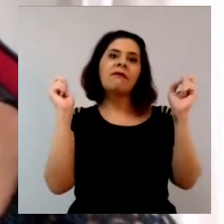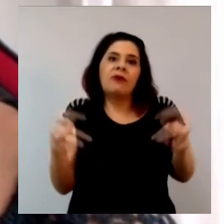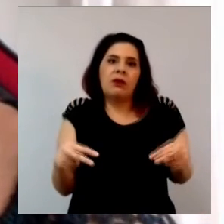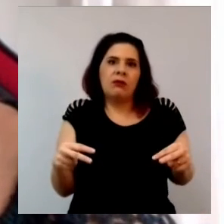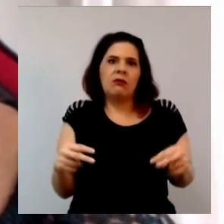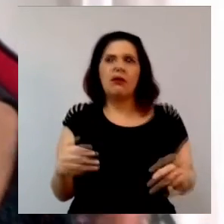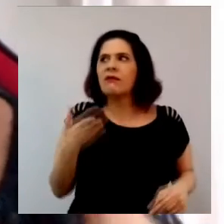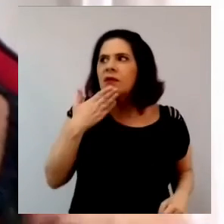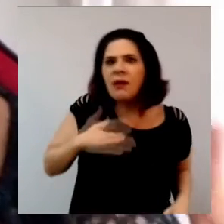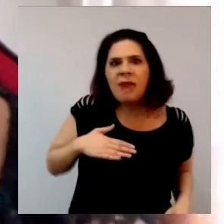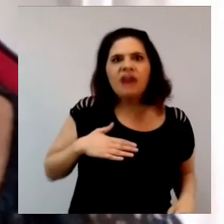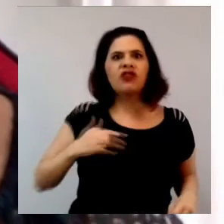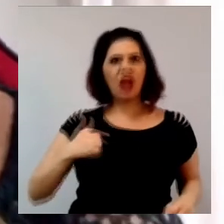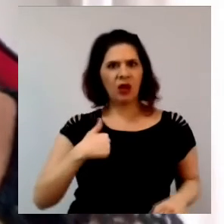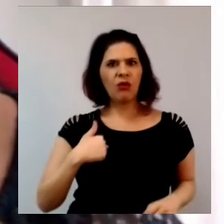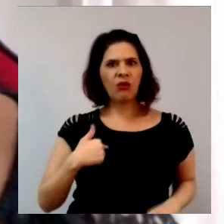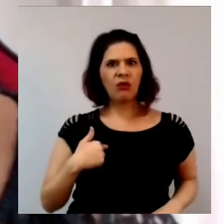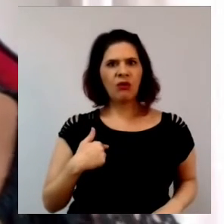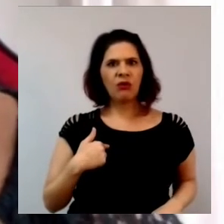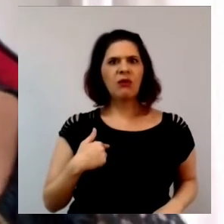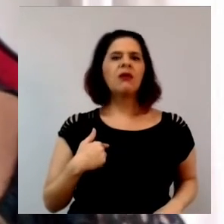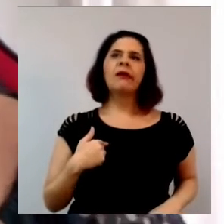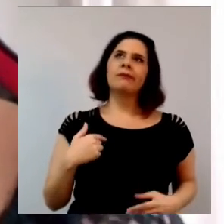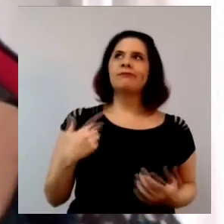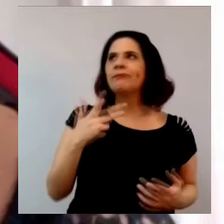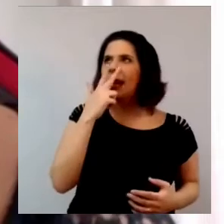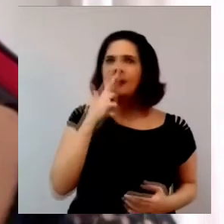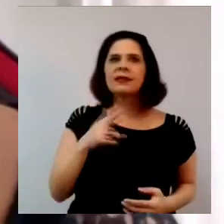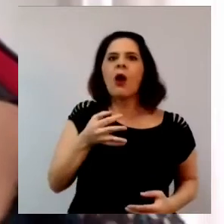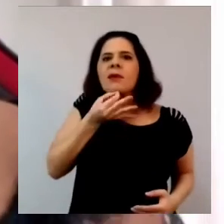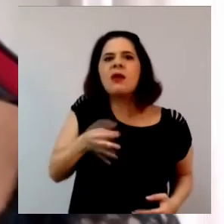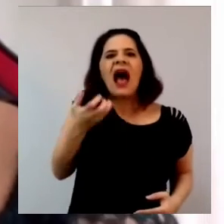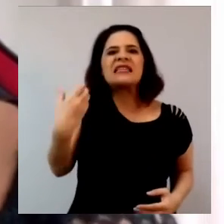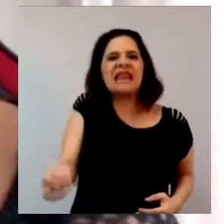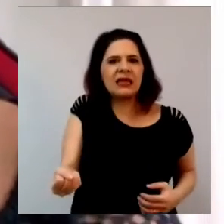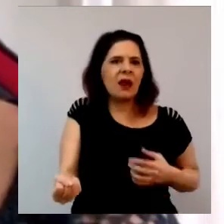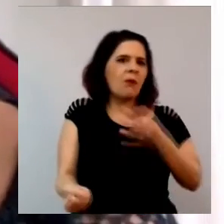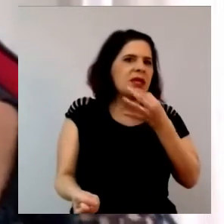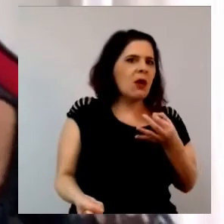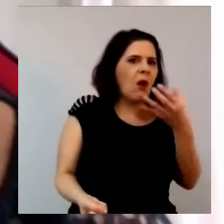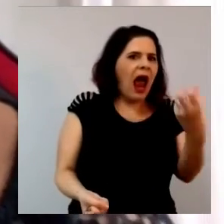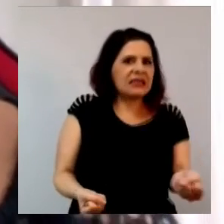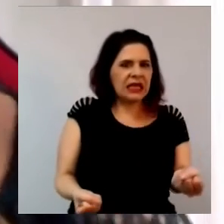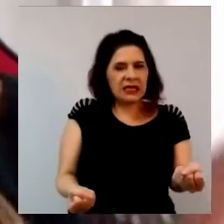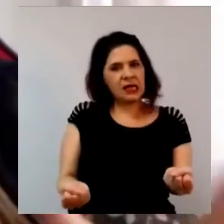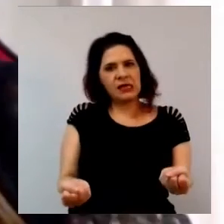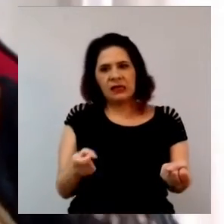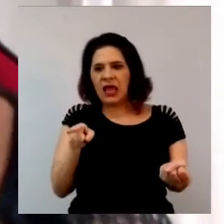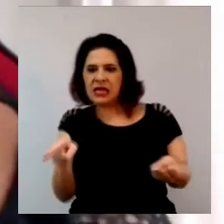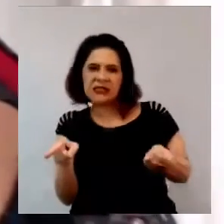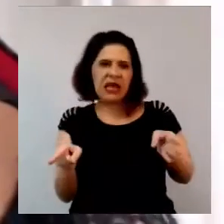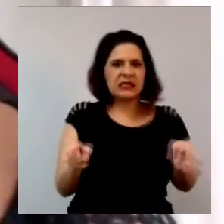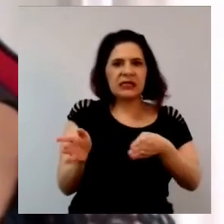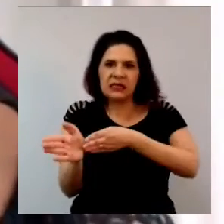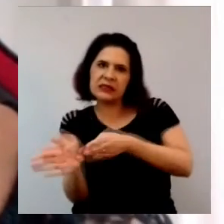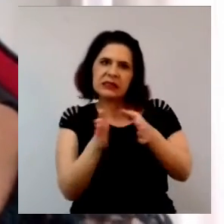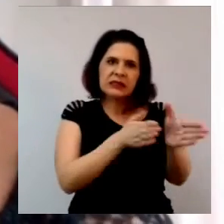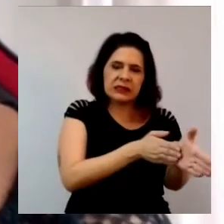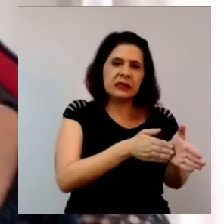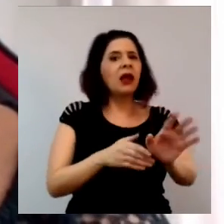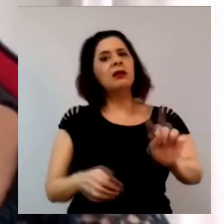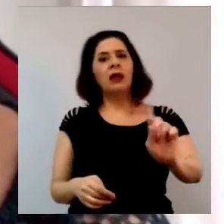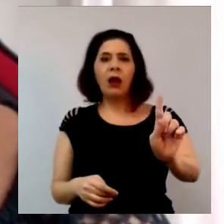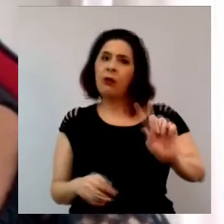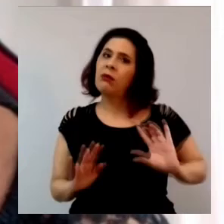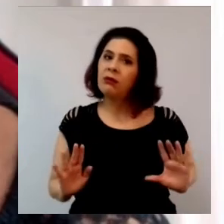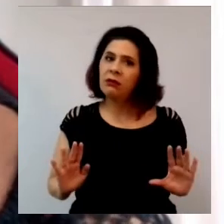entendeu? Como fomos chamados, não, Leandro? Então, muito mais vocês do que a gente. Agora, existe uma informação, a